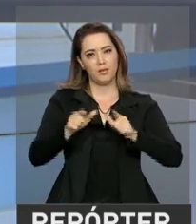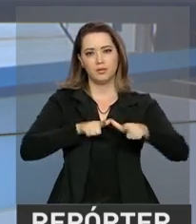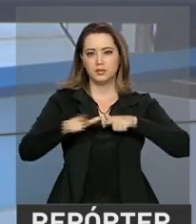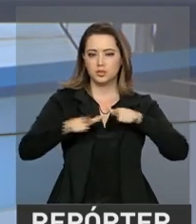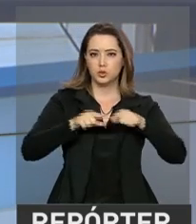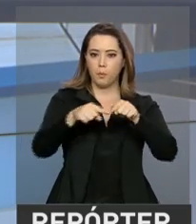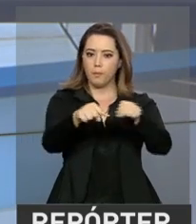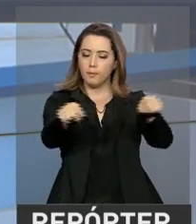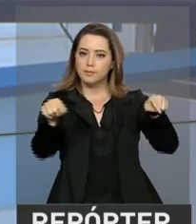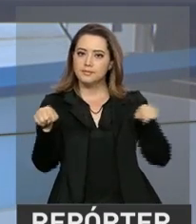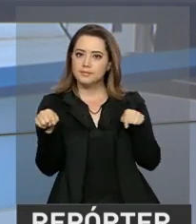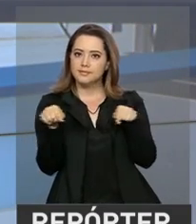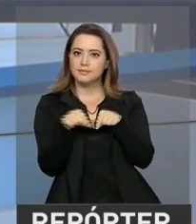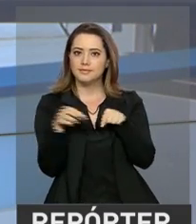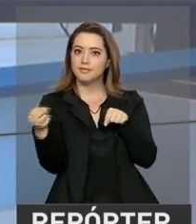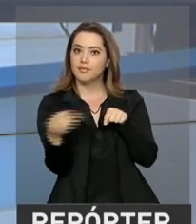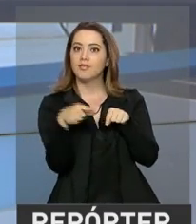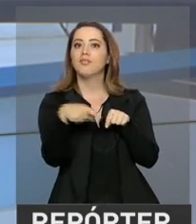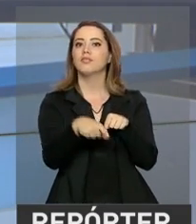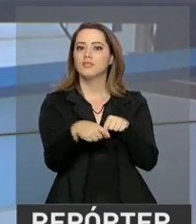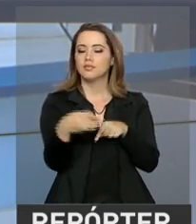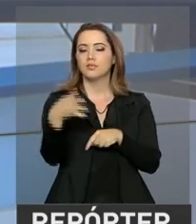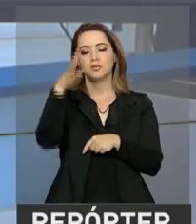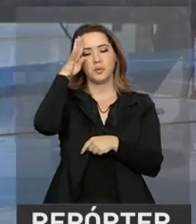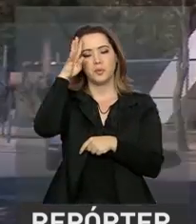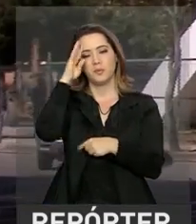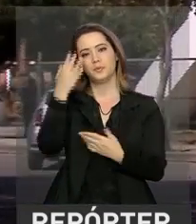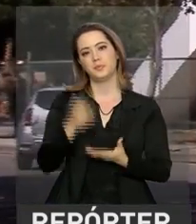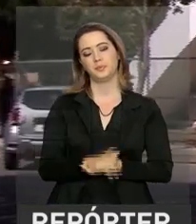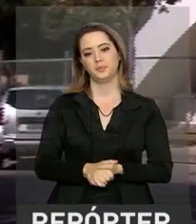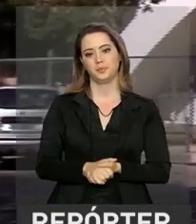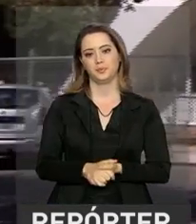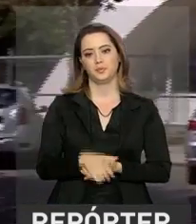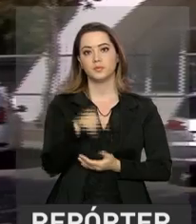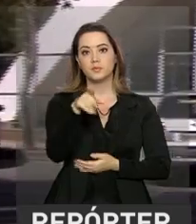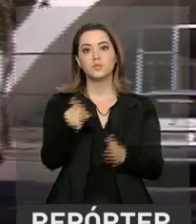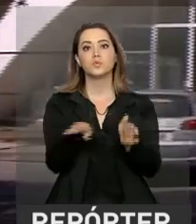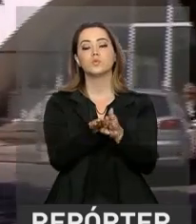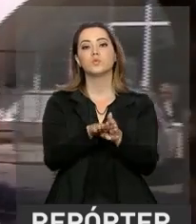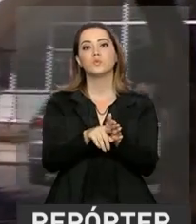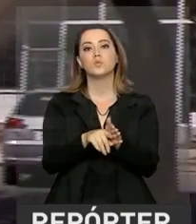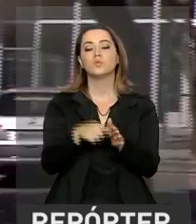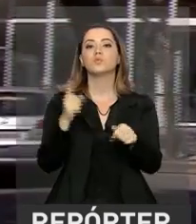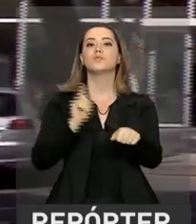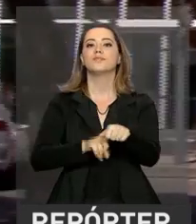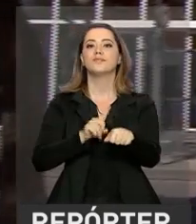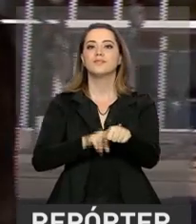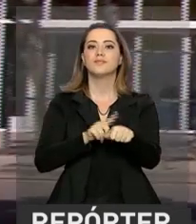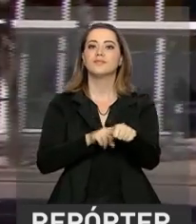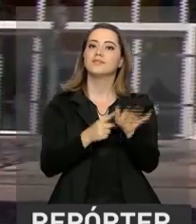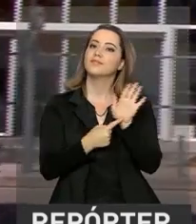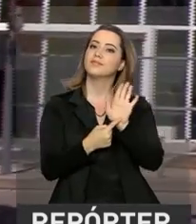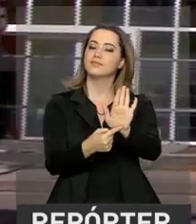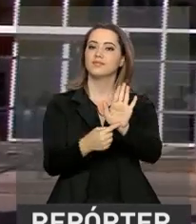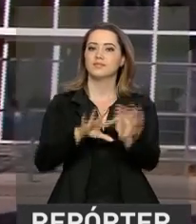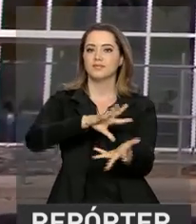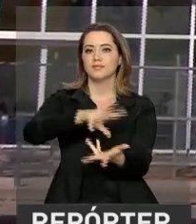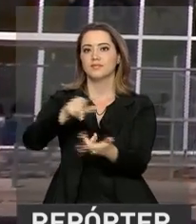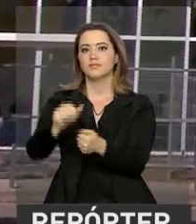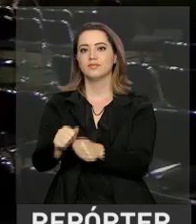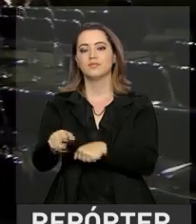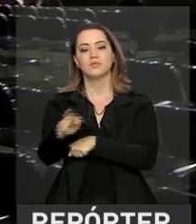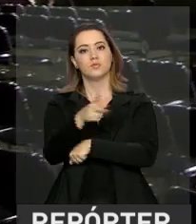Media Center, inaugurado nesta quarta-feira. Chegou a hora de mostrar ao mundo como o Rio de Janeiro se tornou a